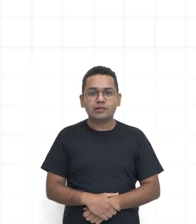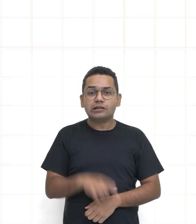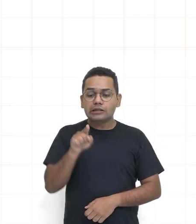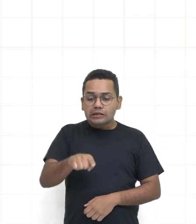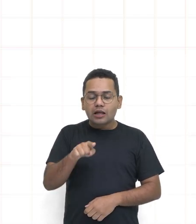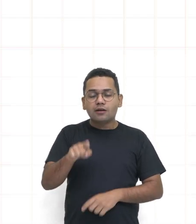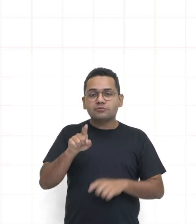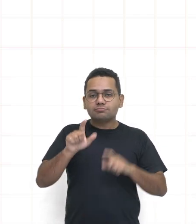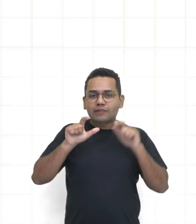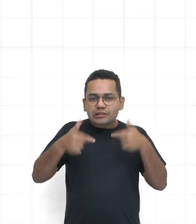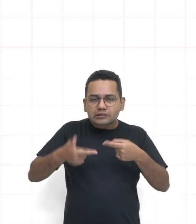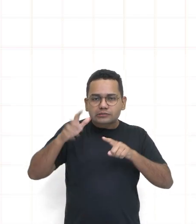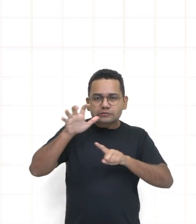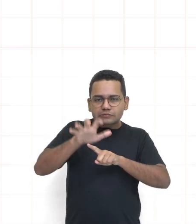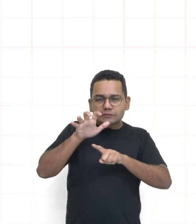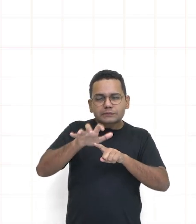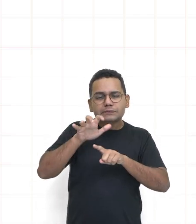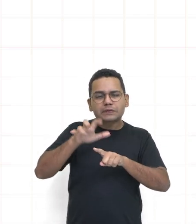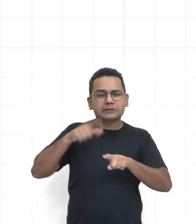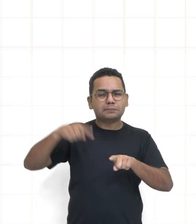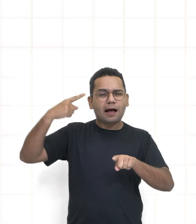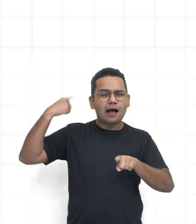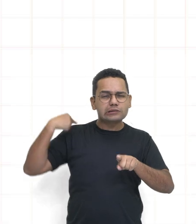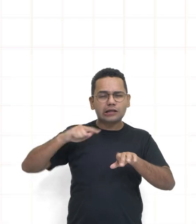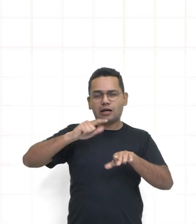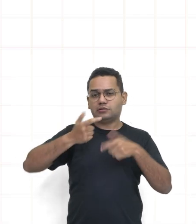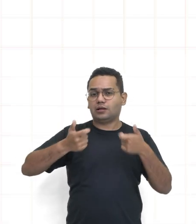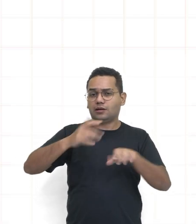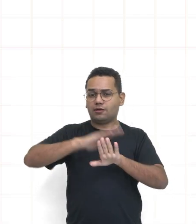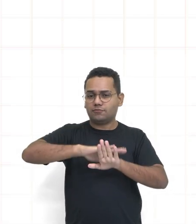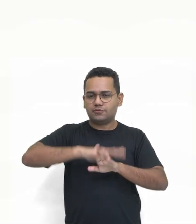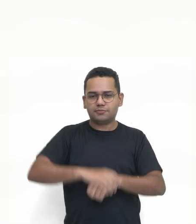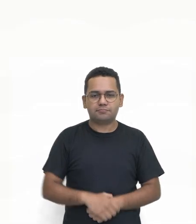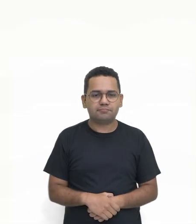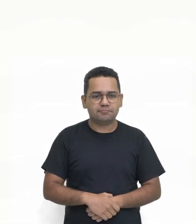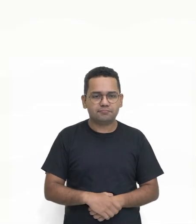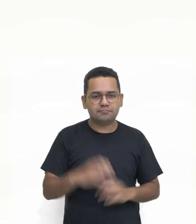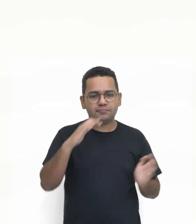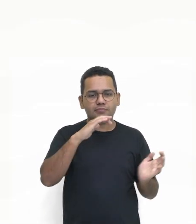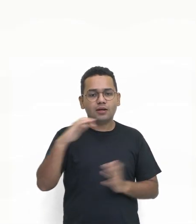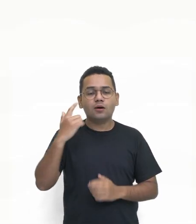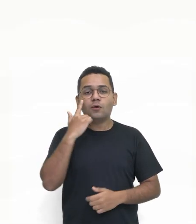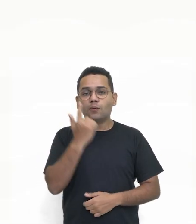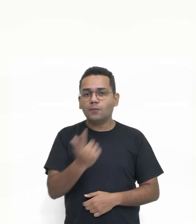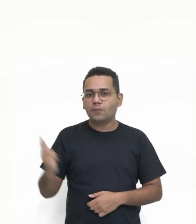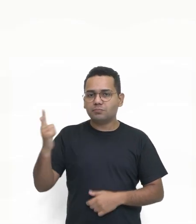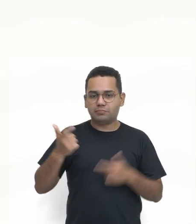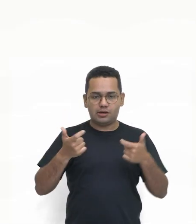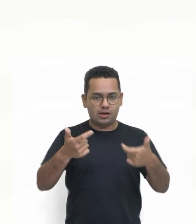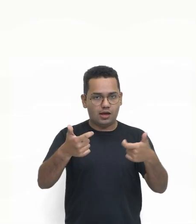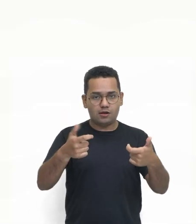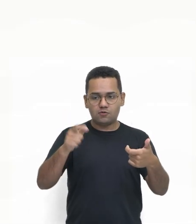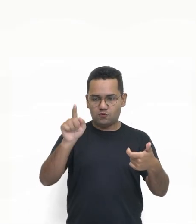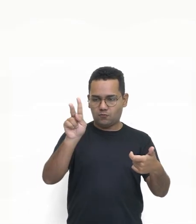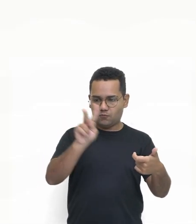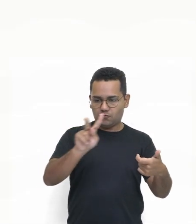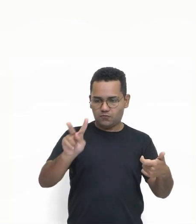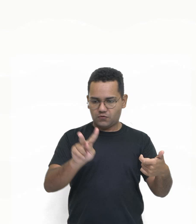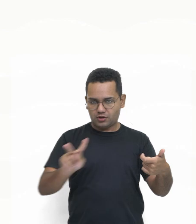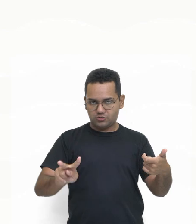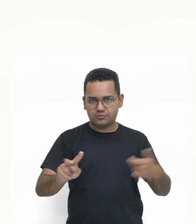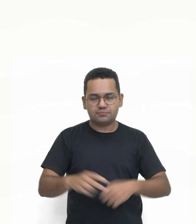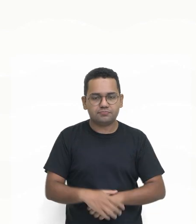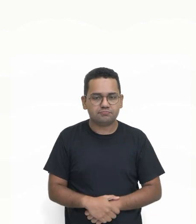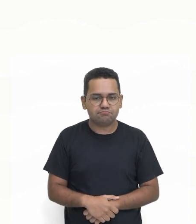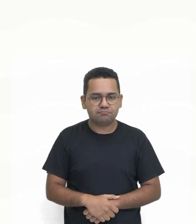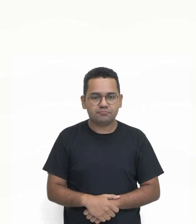Guerra Fria. Nesse contexto de Guerra Fria, vamos à Guerra do Vietnã agora. Olhem só, trouxemos aqui um mapa mental para vocês verem.